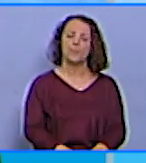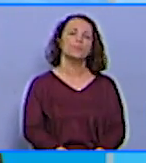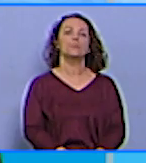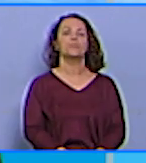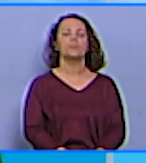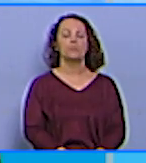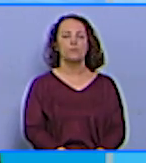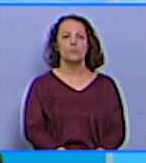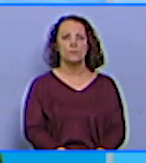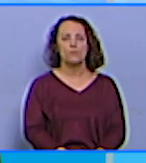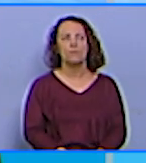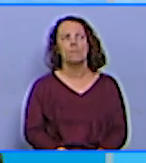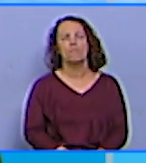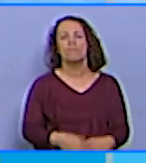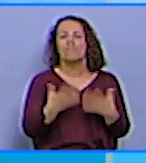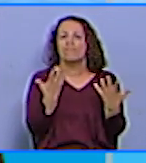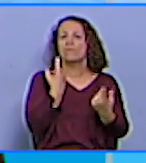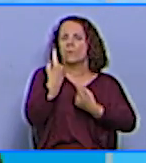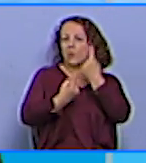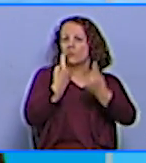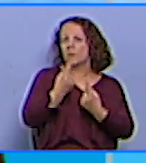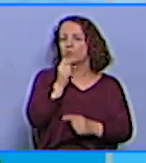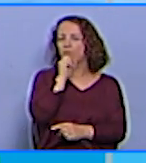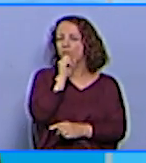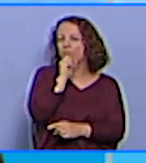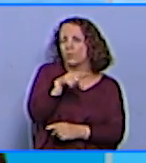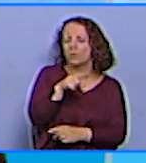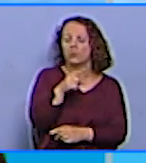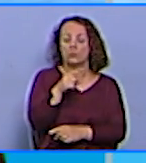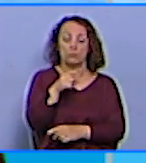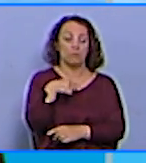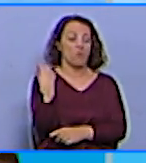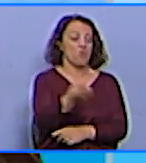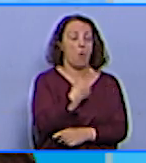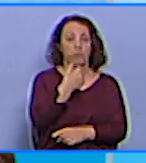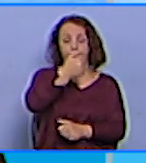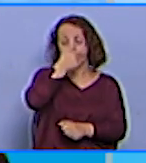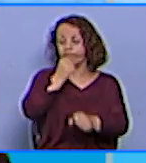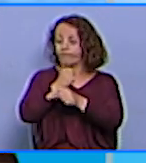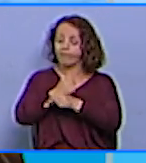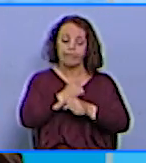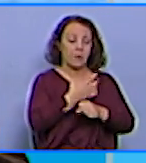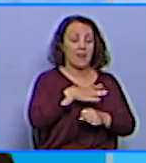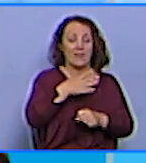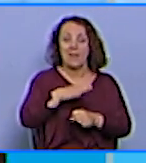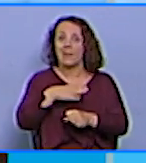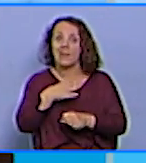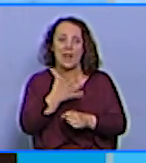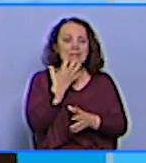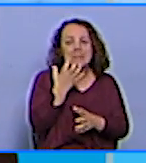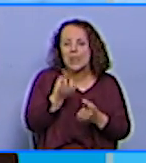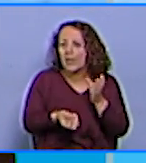Às vezes podemos correr o risco, com tantos afazeres que temos, de tanto querer criar comunidade com muita